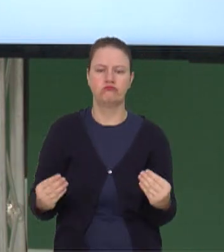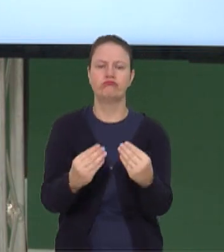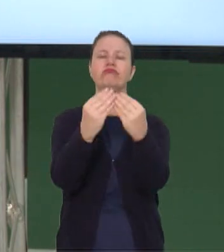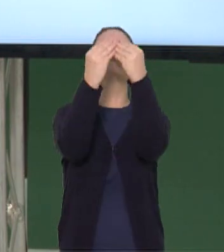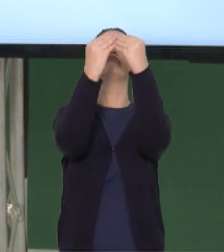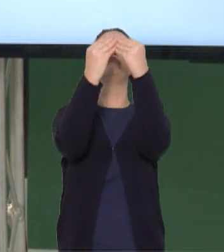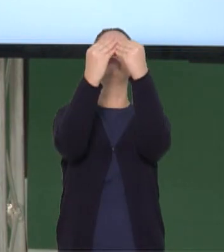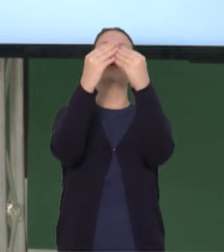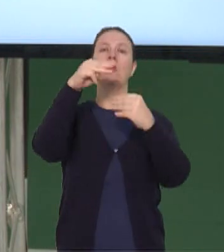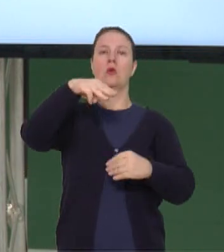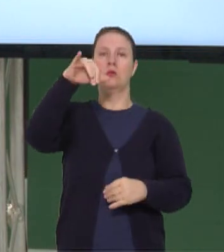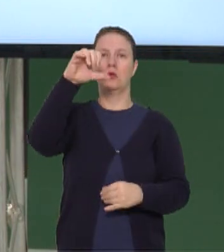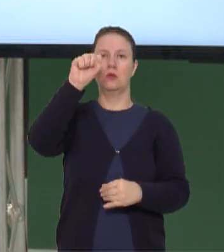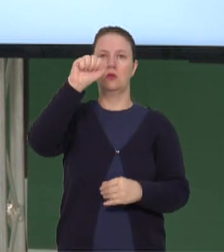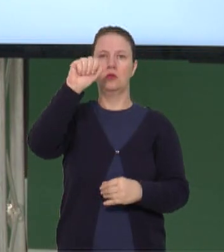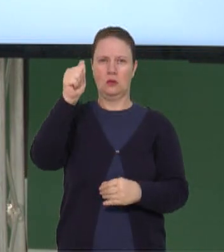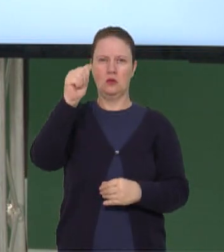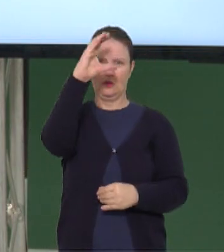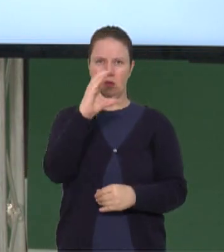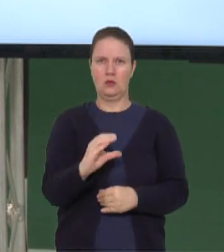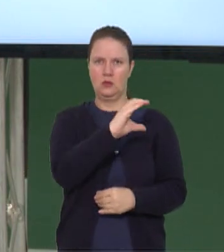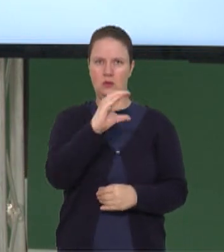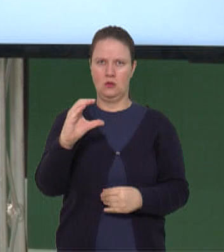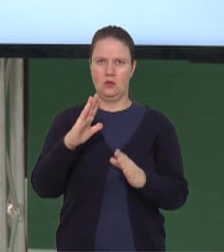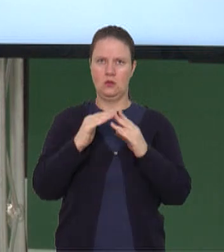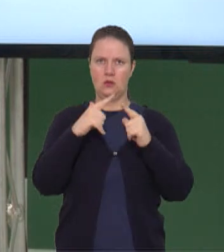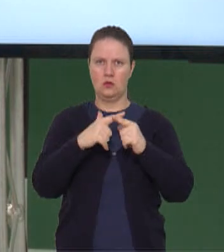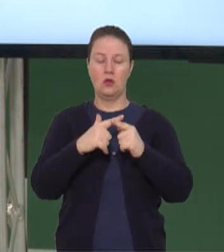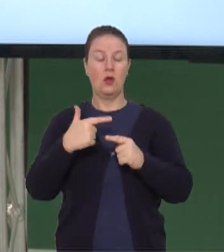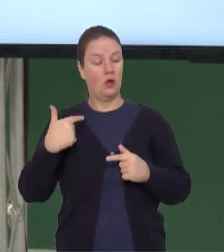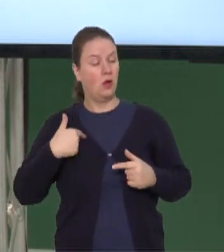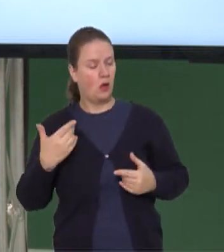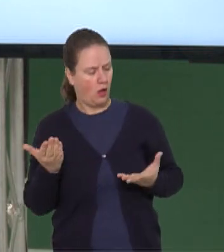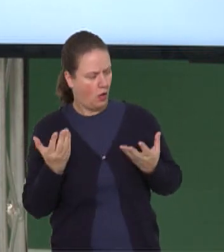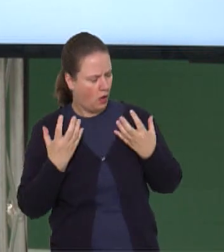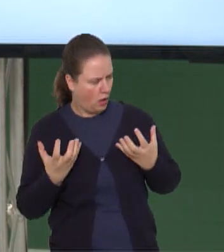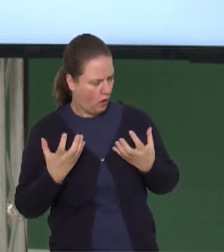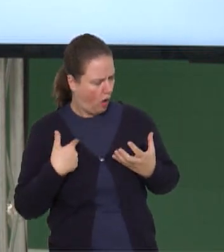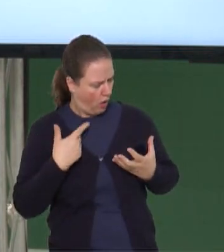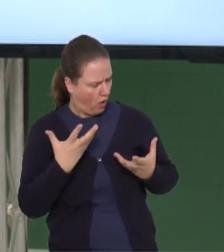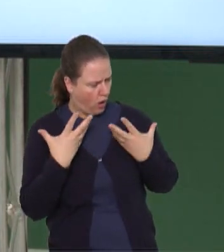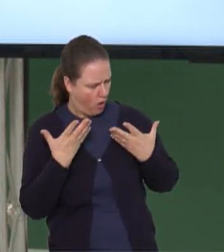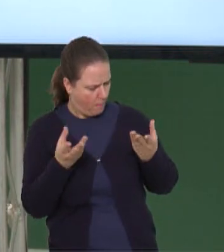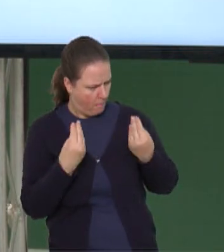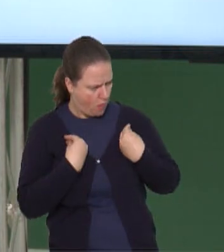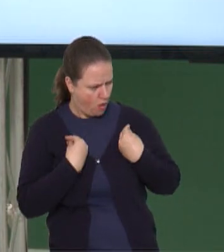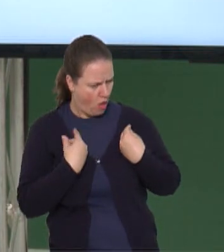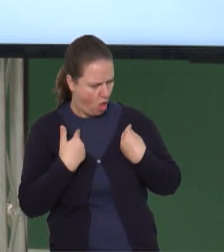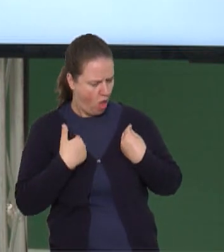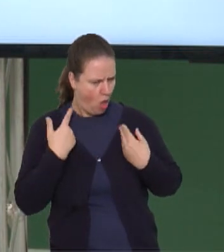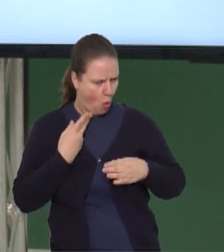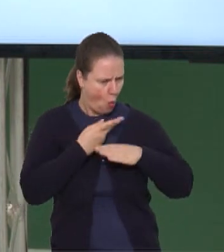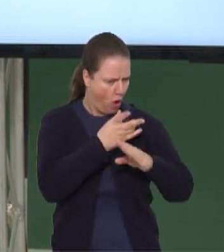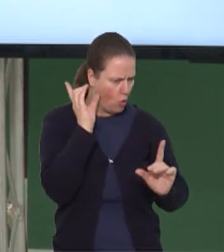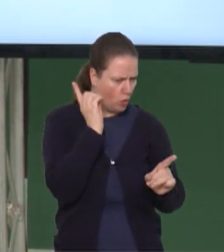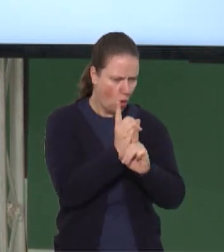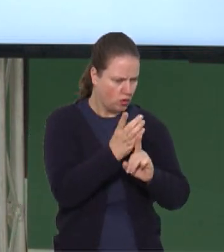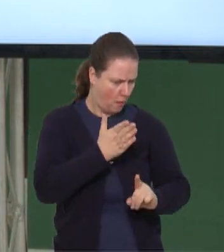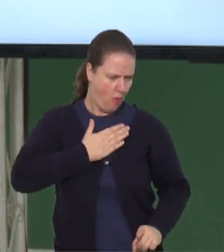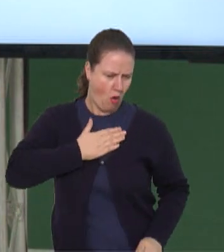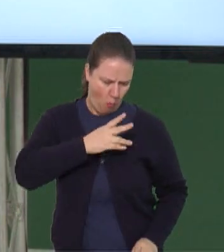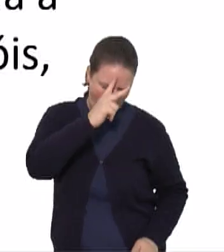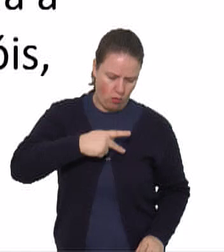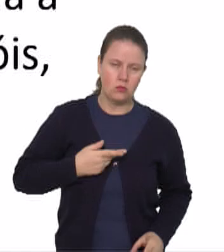forte ou uma feitoria, né, alguém ali para dizer, ó, agora pertence a tal coroa. Então, eles também têm essa preocupação,